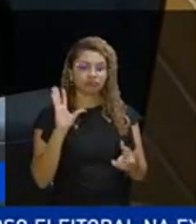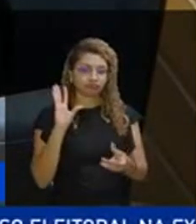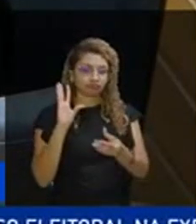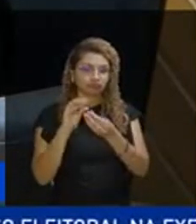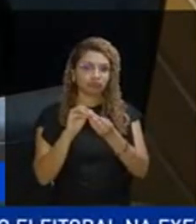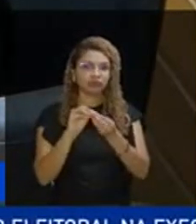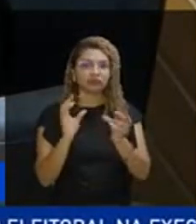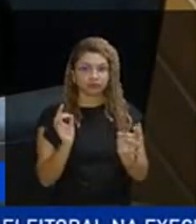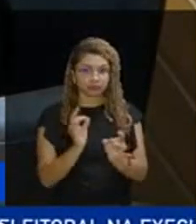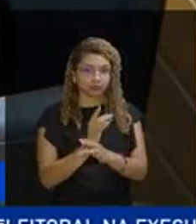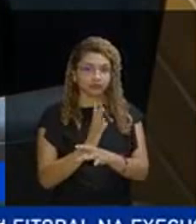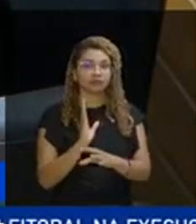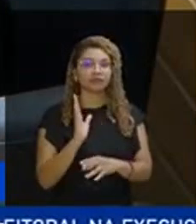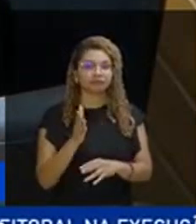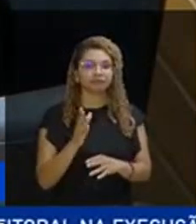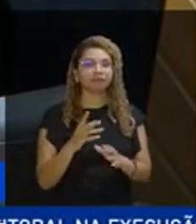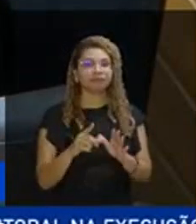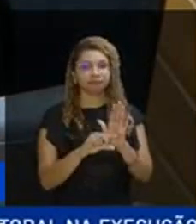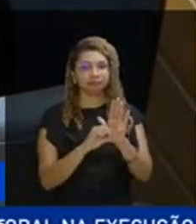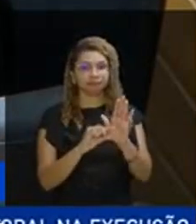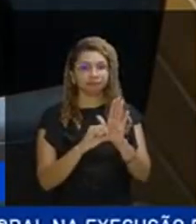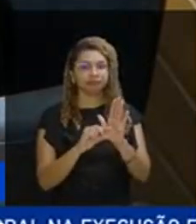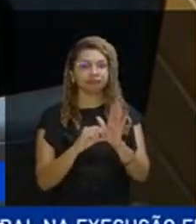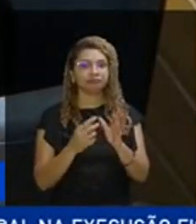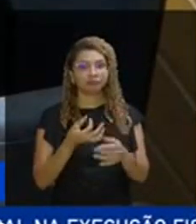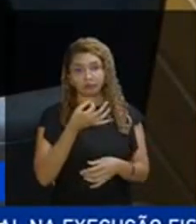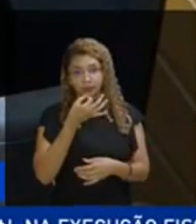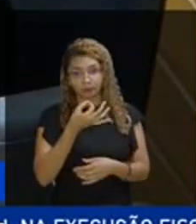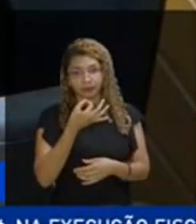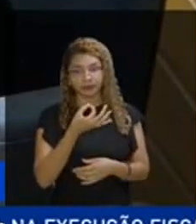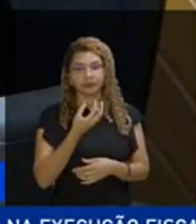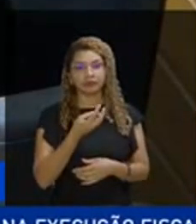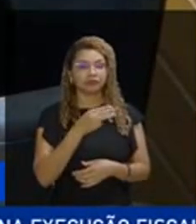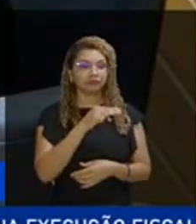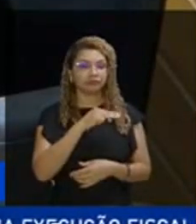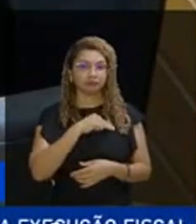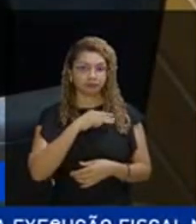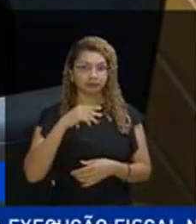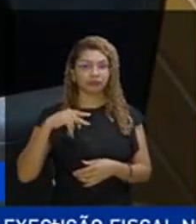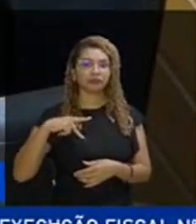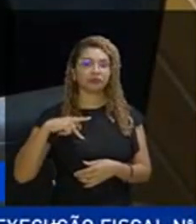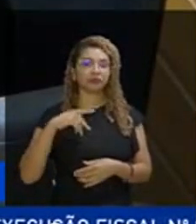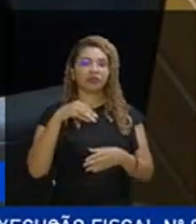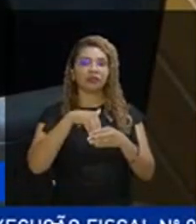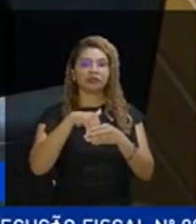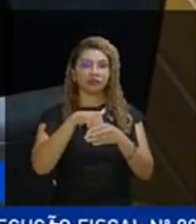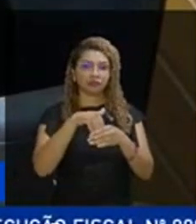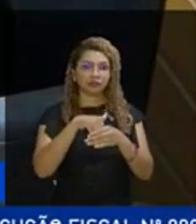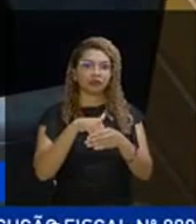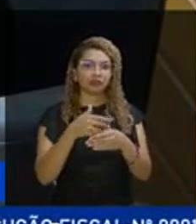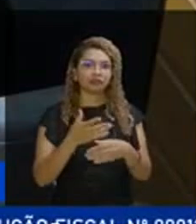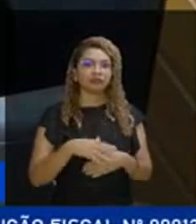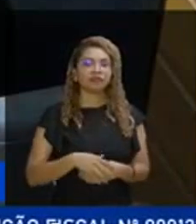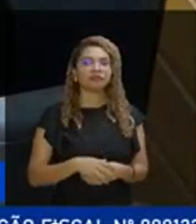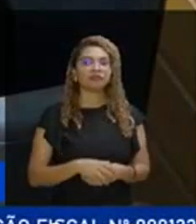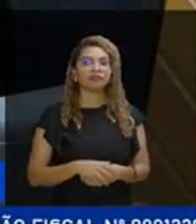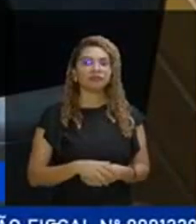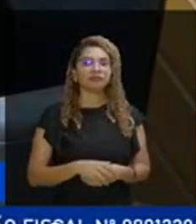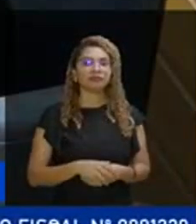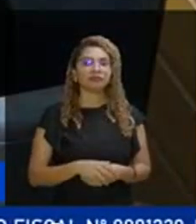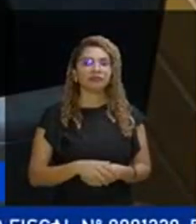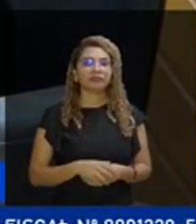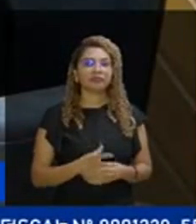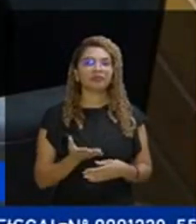assim, nessa linha de manifestação do Ministério Público Eleitoral, considerando que a execução em questão foi objeto